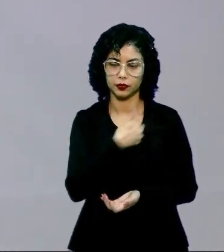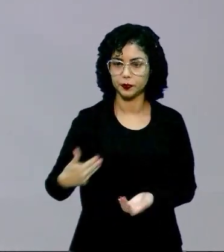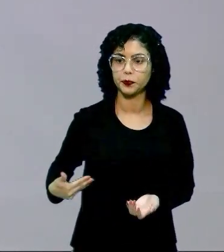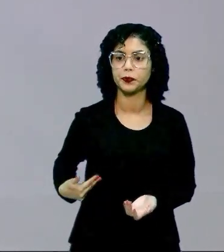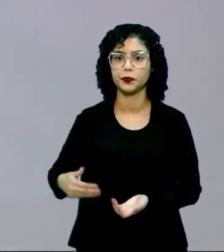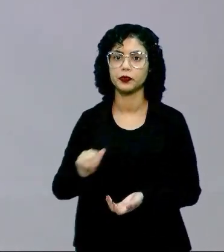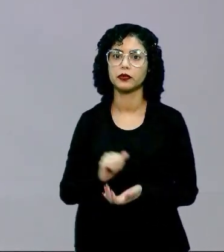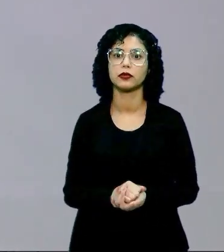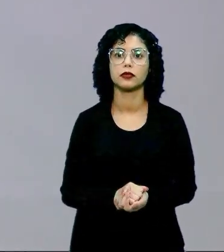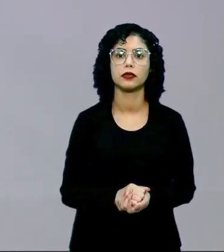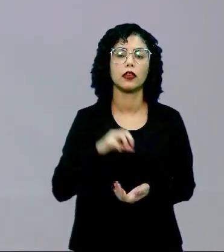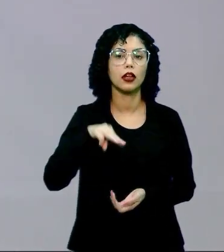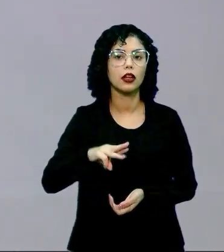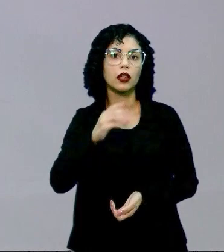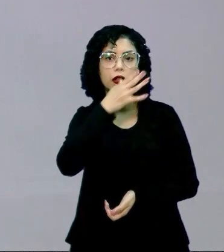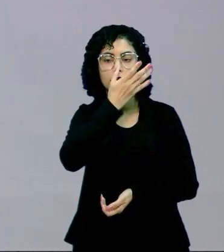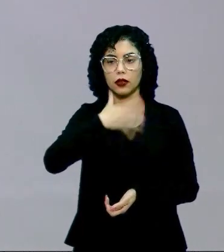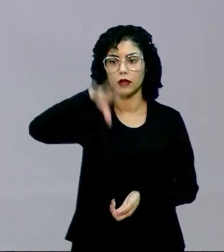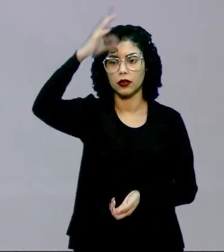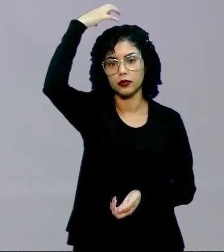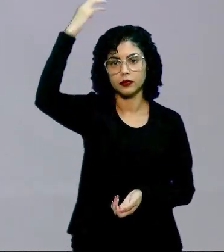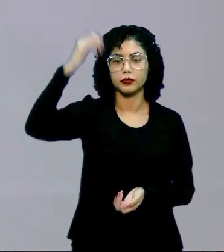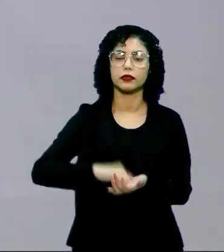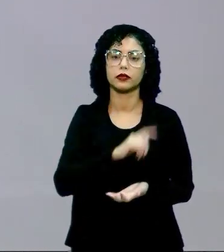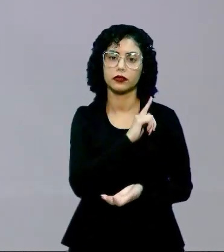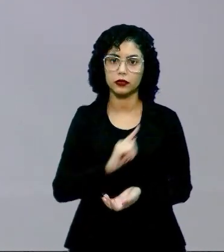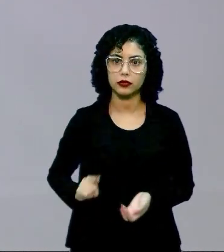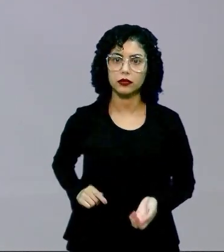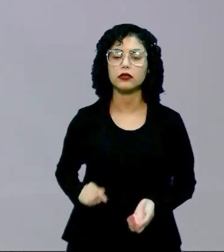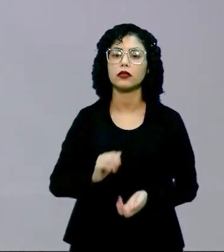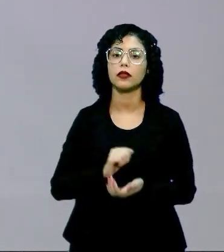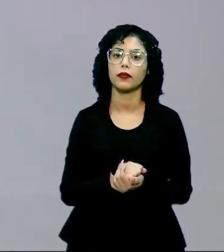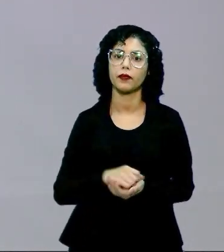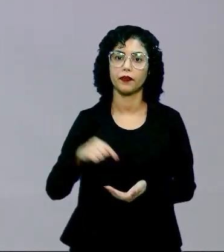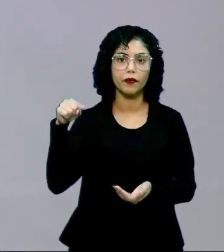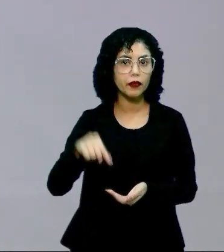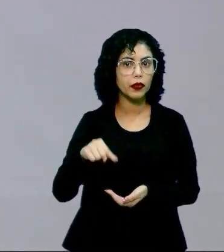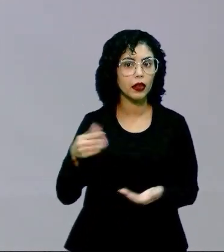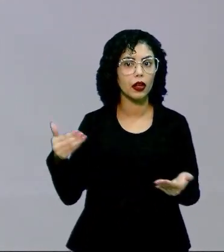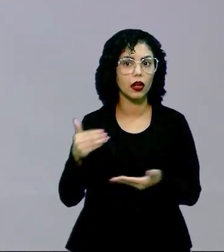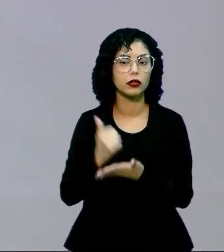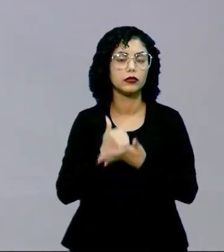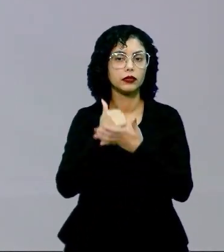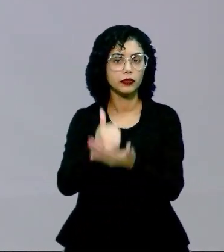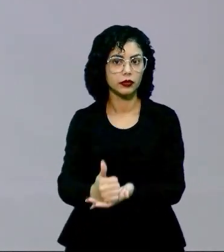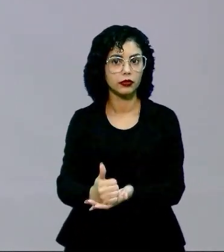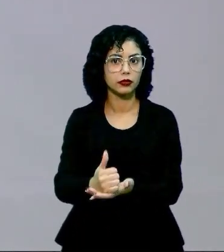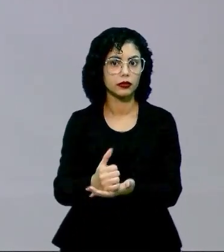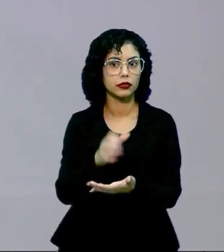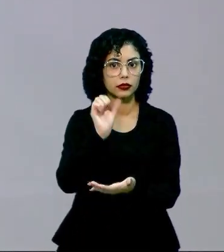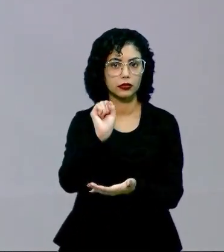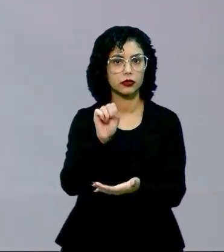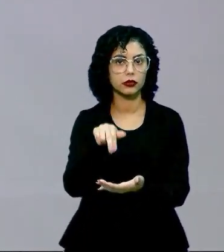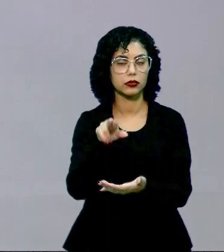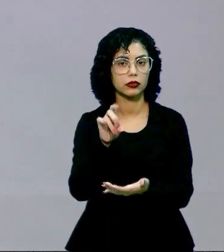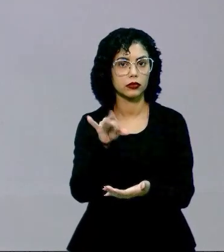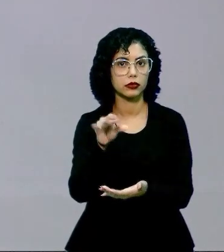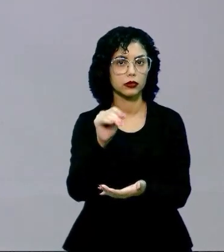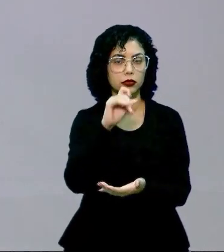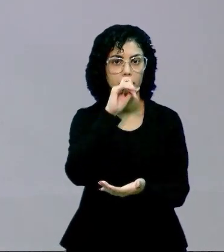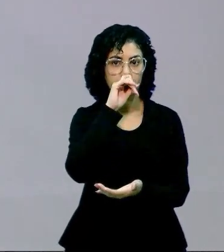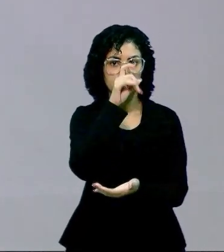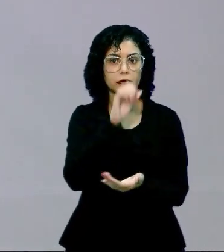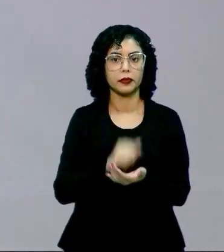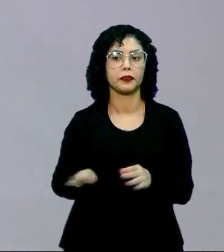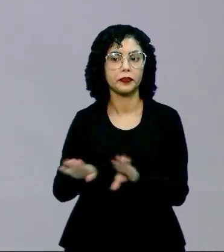república, né? Lá na monarquia o rei era que governava, eu falei para vocês. E aí ele tinha apoio do Senado. Senado que era